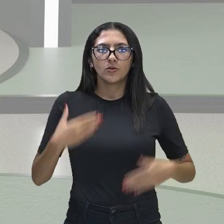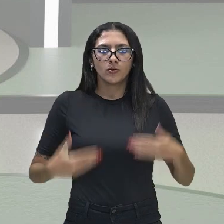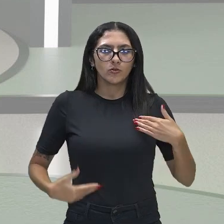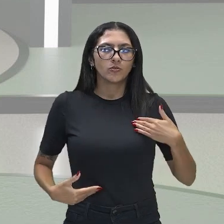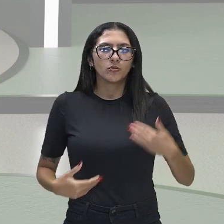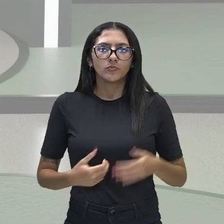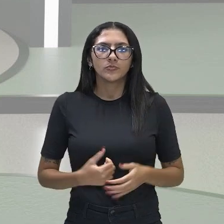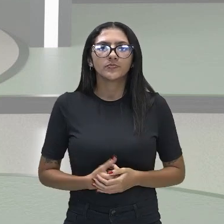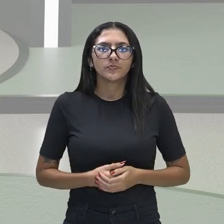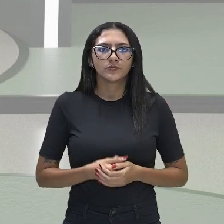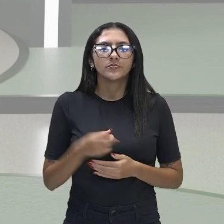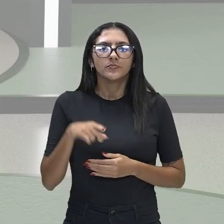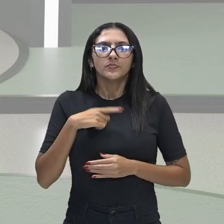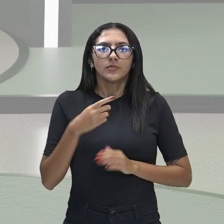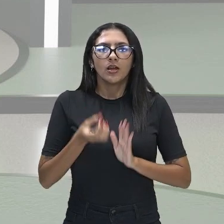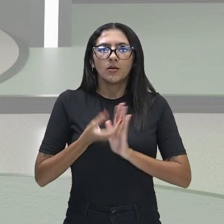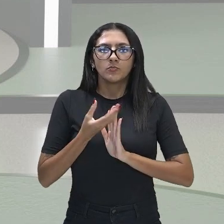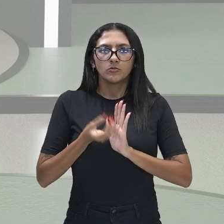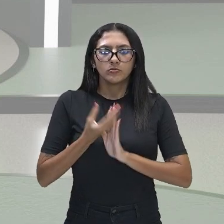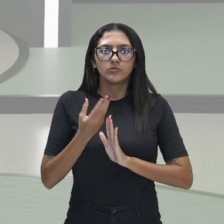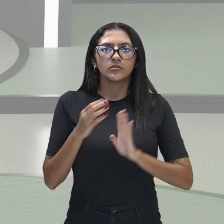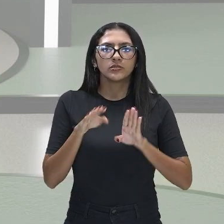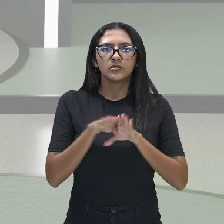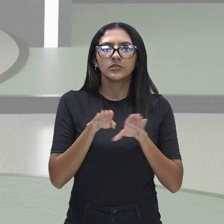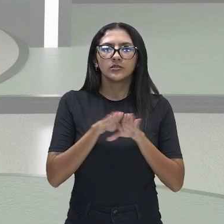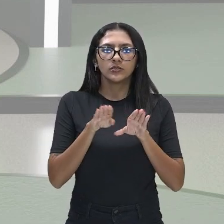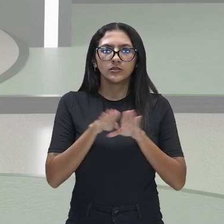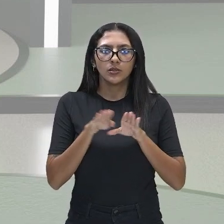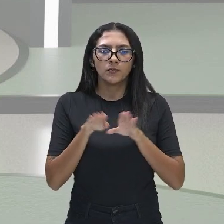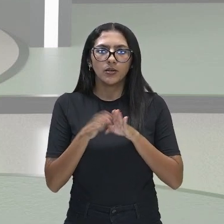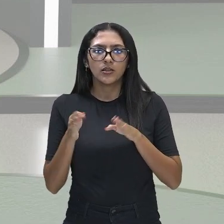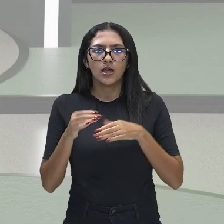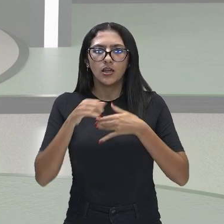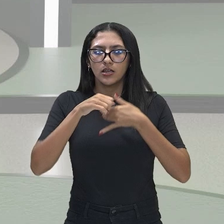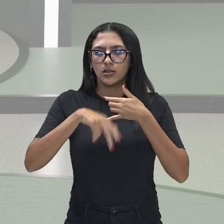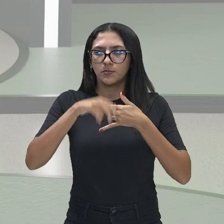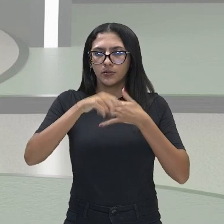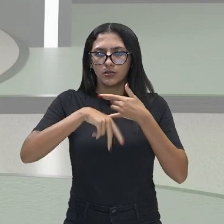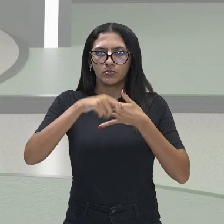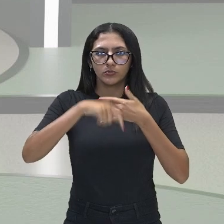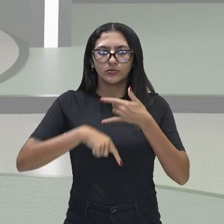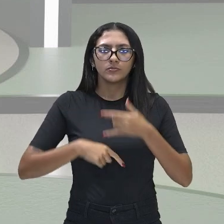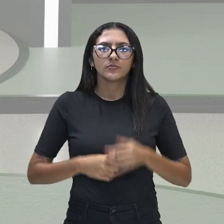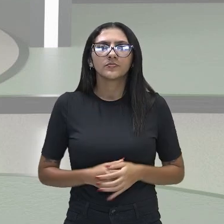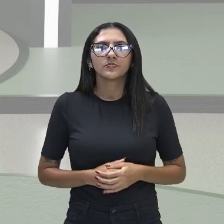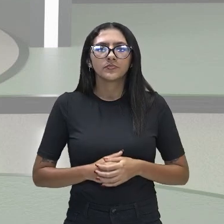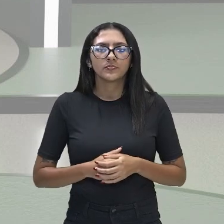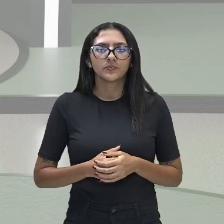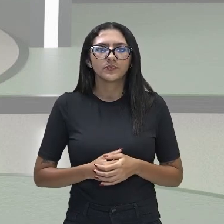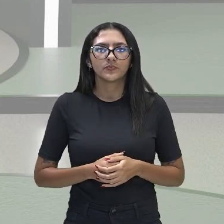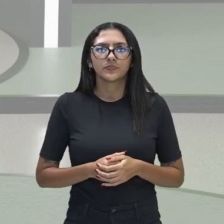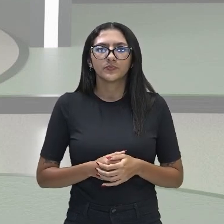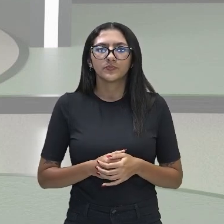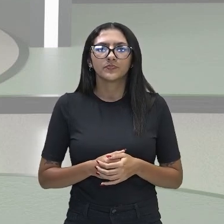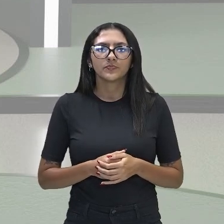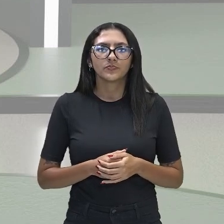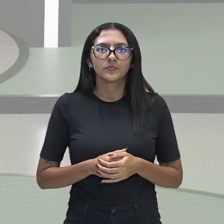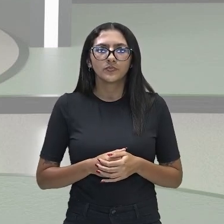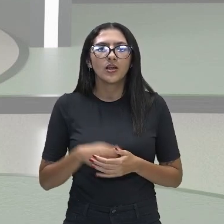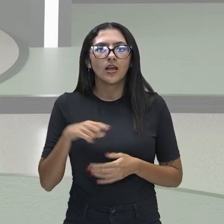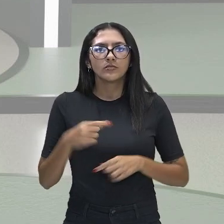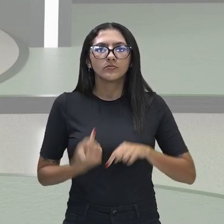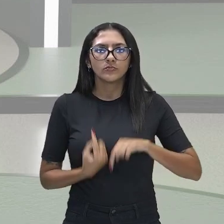que é produzir e eliminar a urina. Esse processo é o